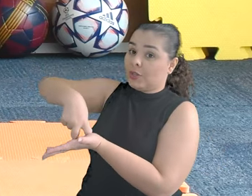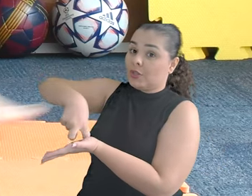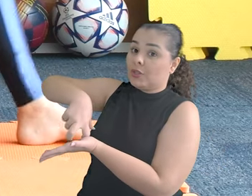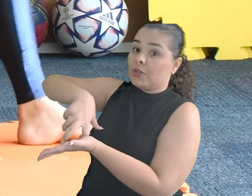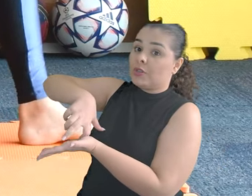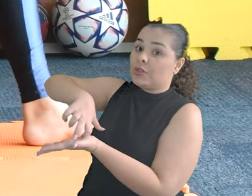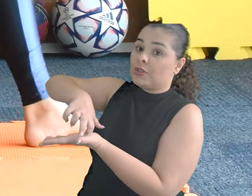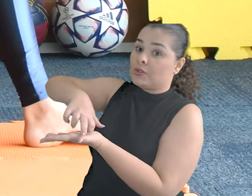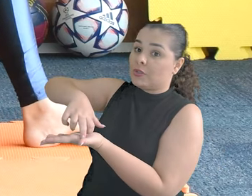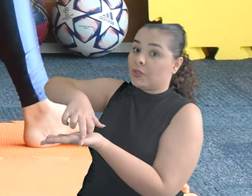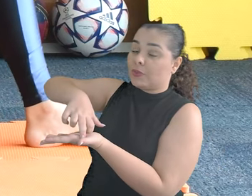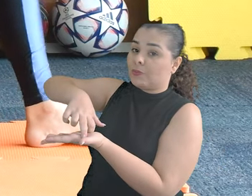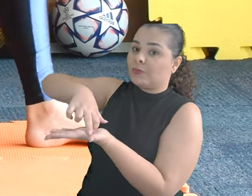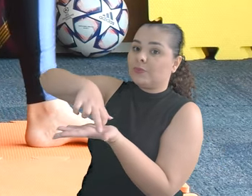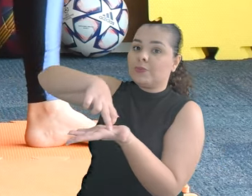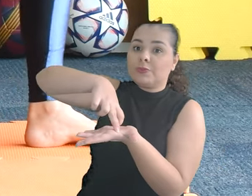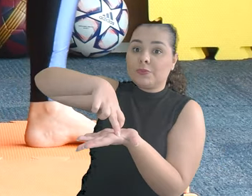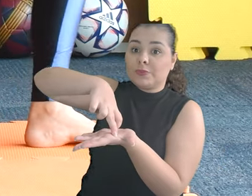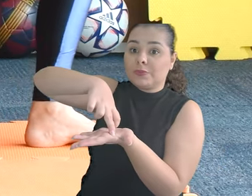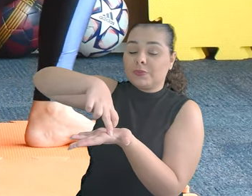Coloca uma perna aqui na frente.